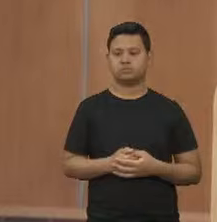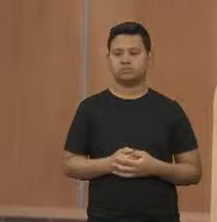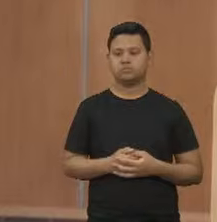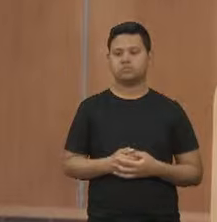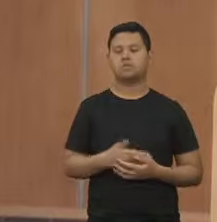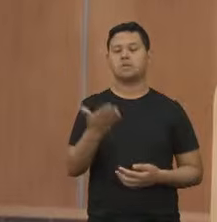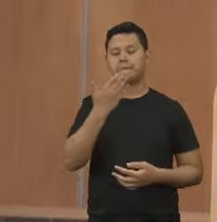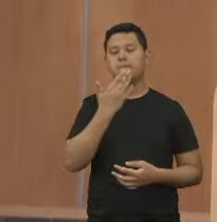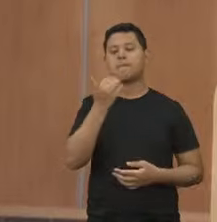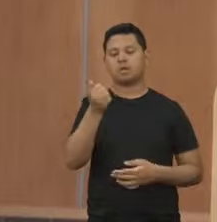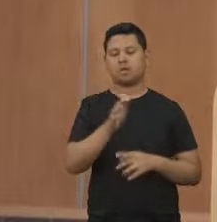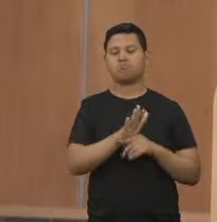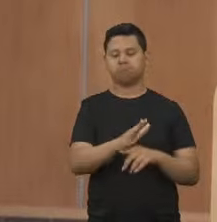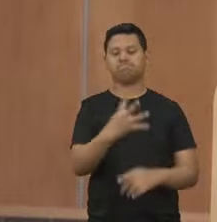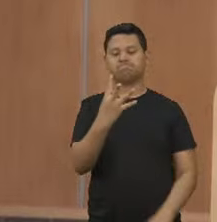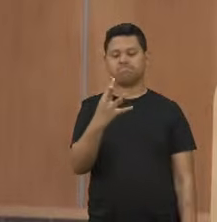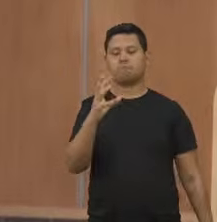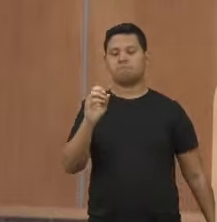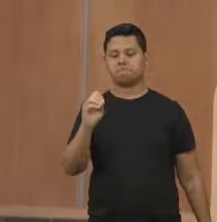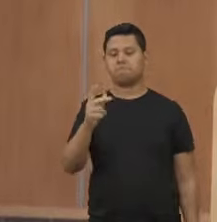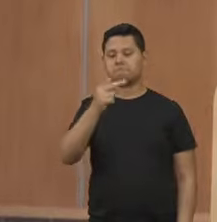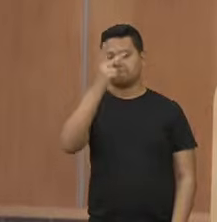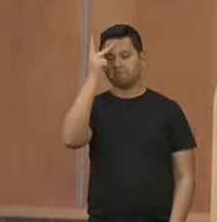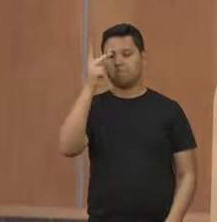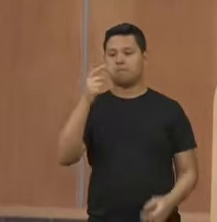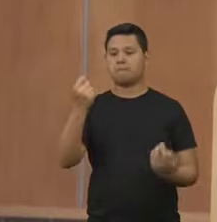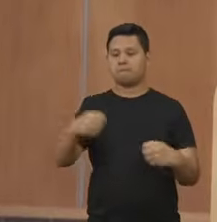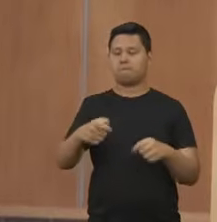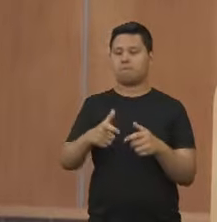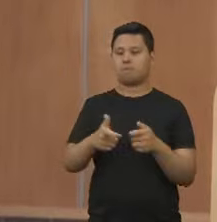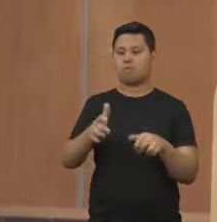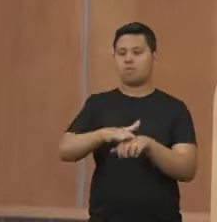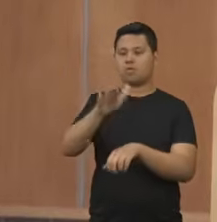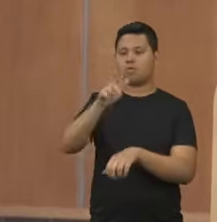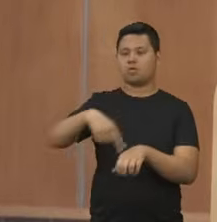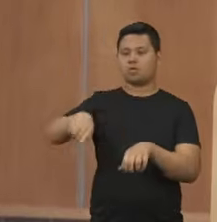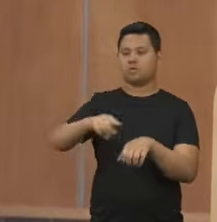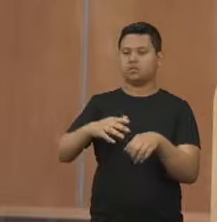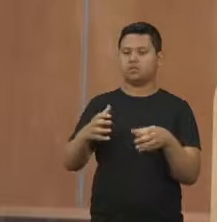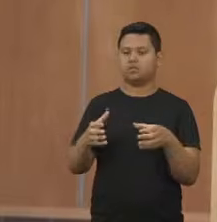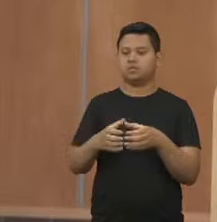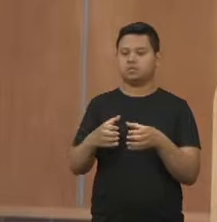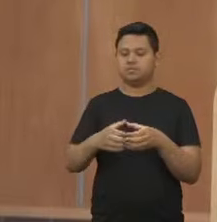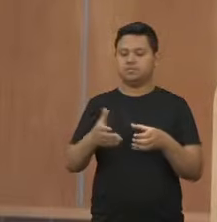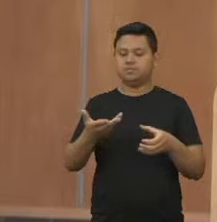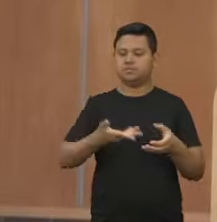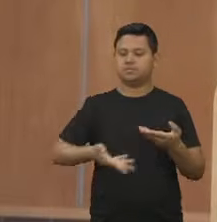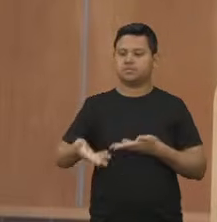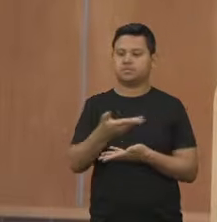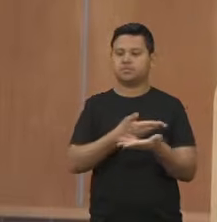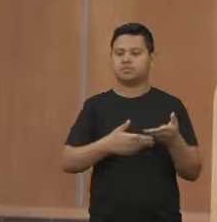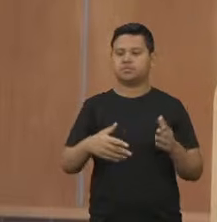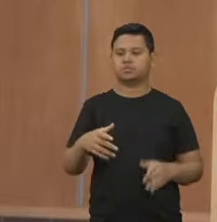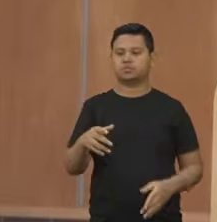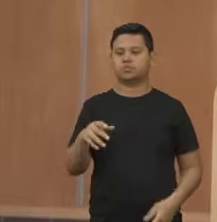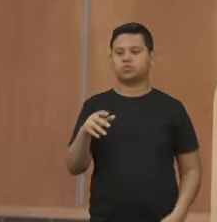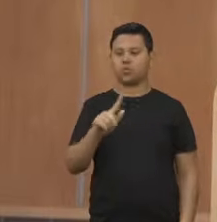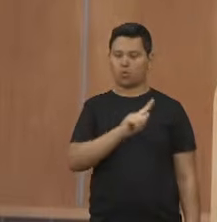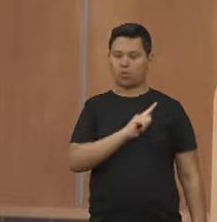vai melhorar 400 pessoas, mas não é preciso de mais. O governo do estado de São Paulo, o